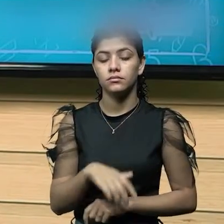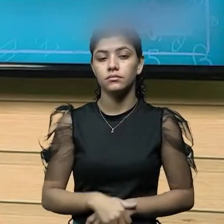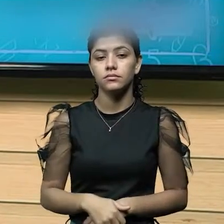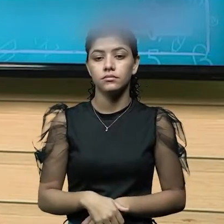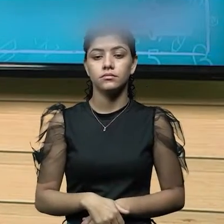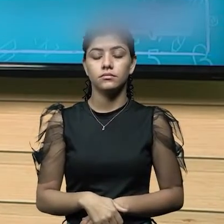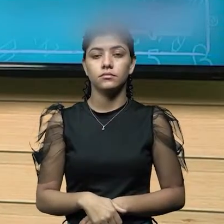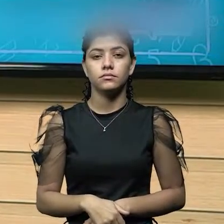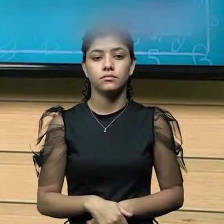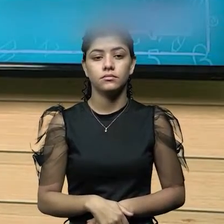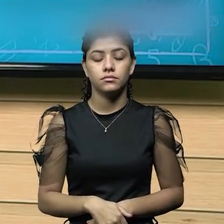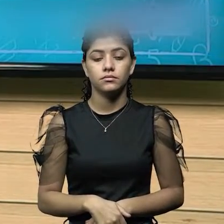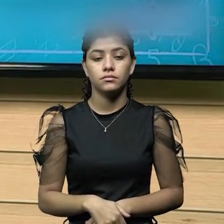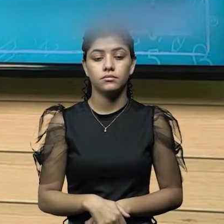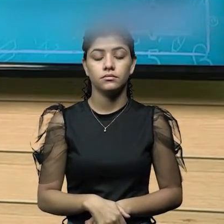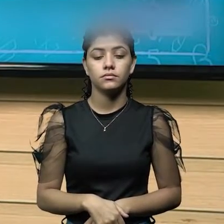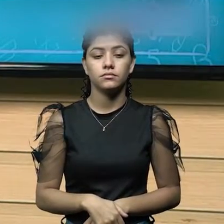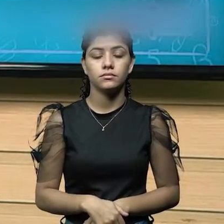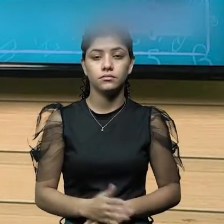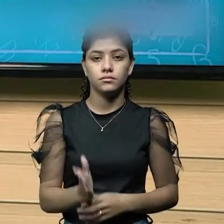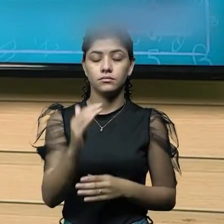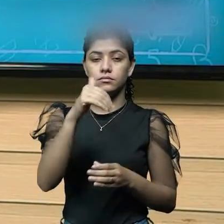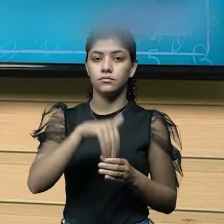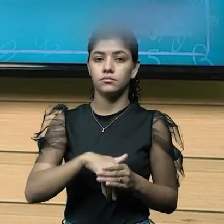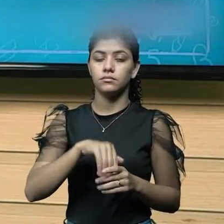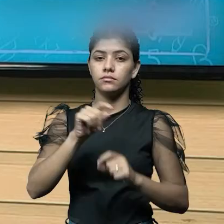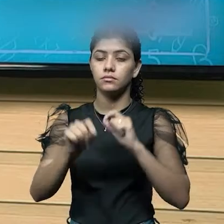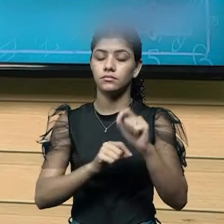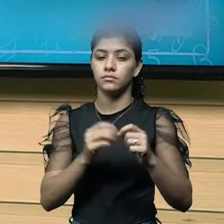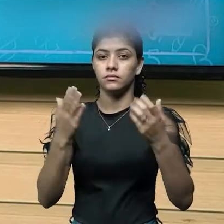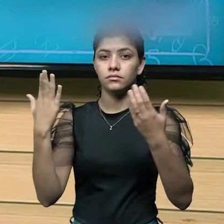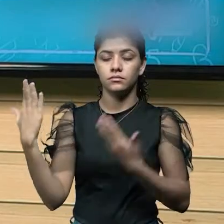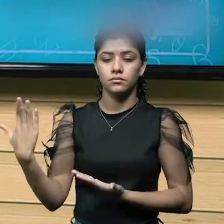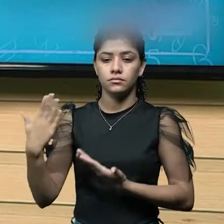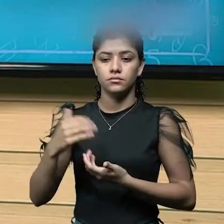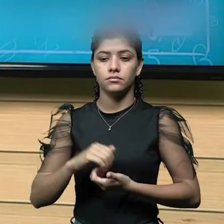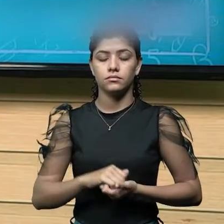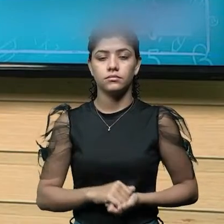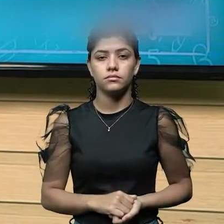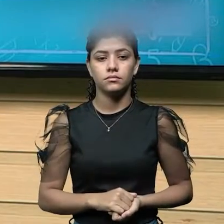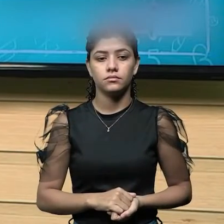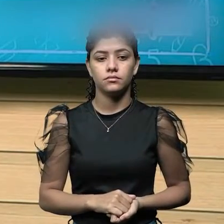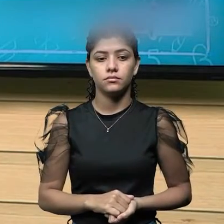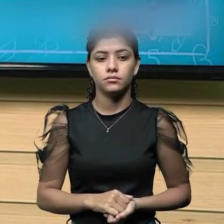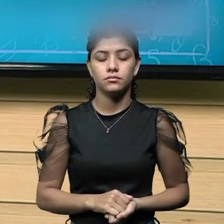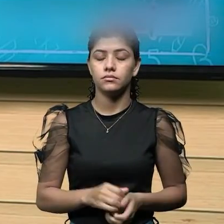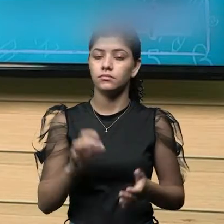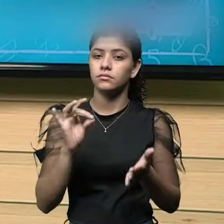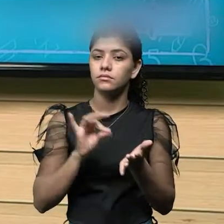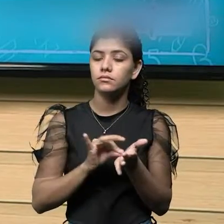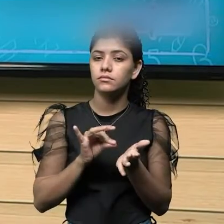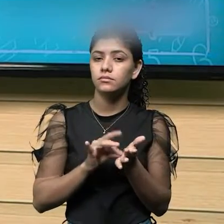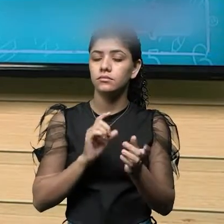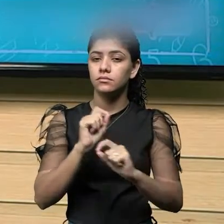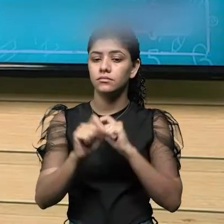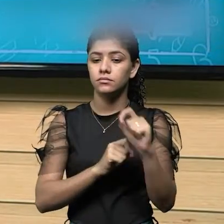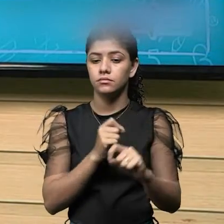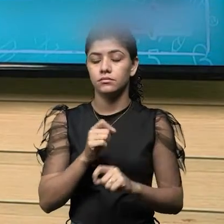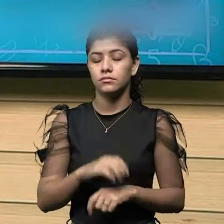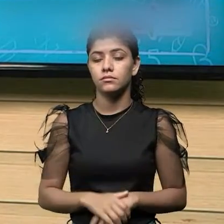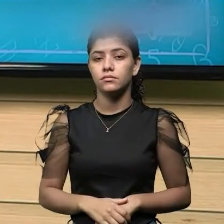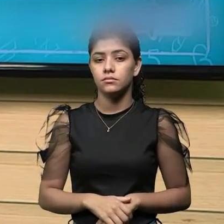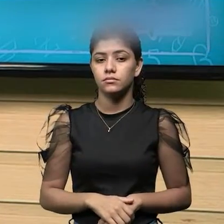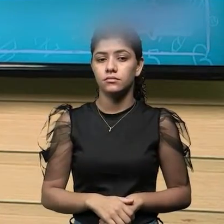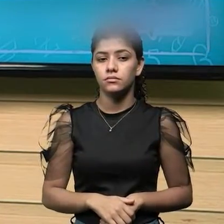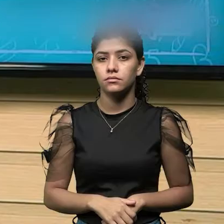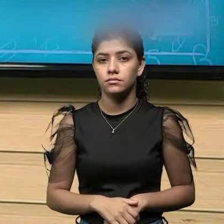diâmetro, tá, dentro desse cilindro que está sendo medido ali, ele realmente vai tirar uma medida